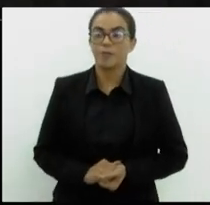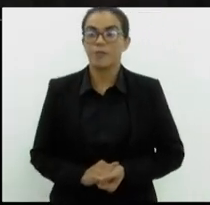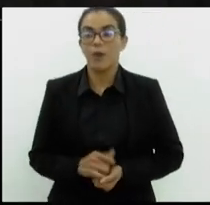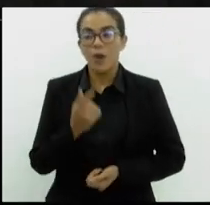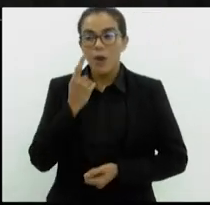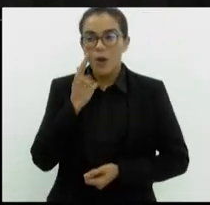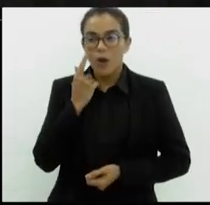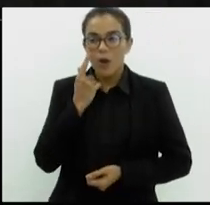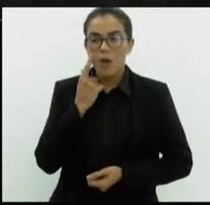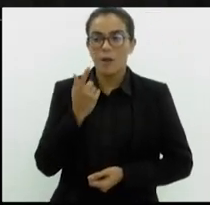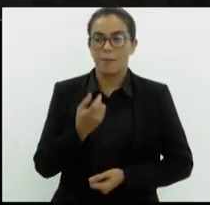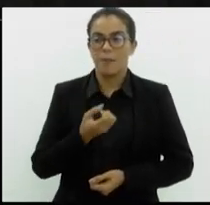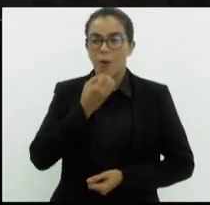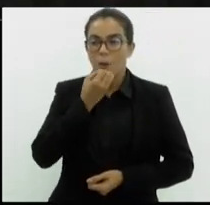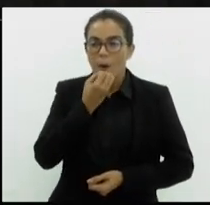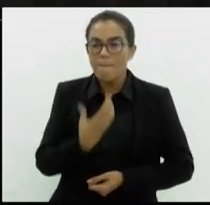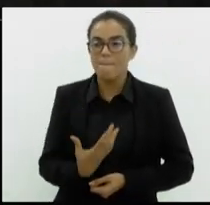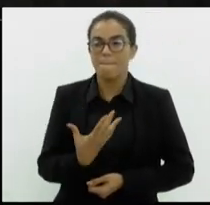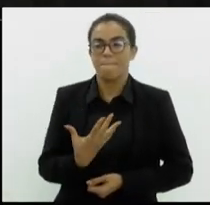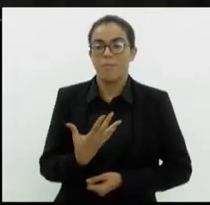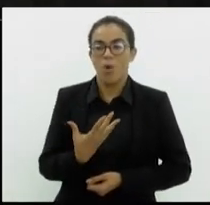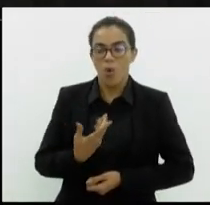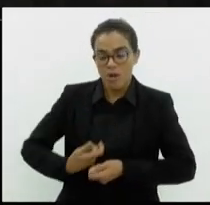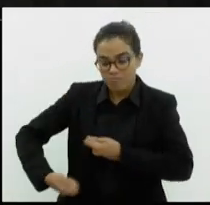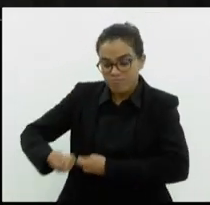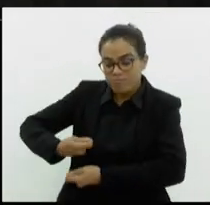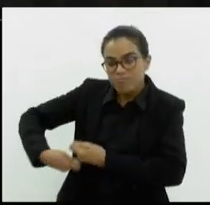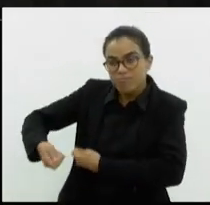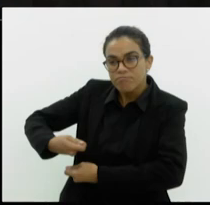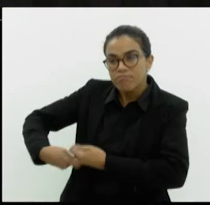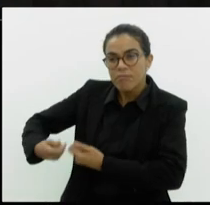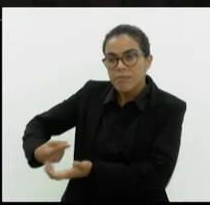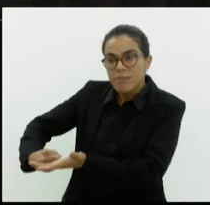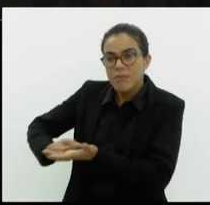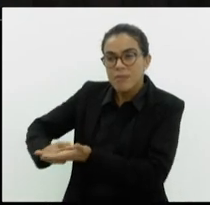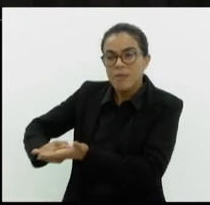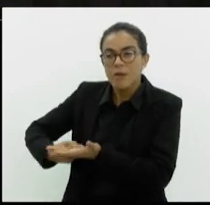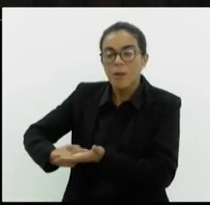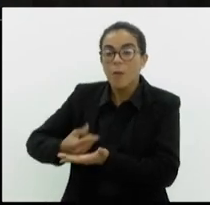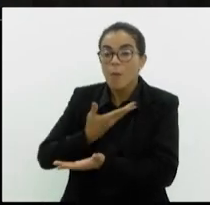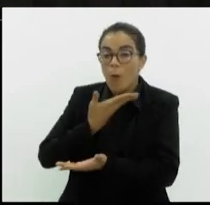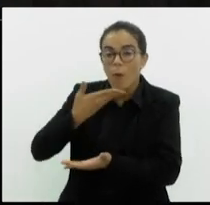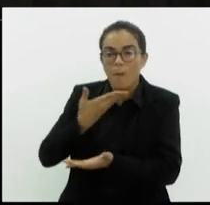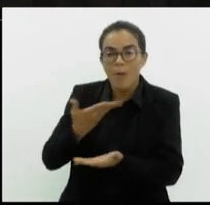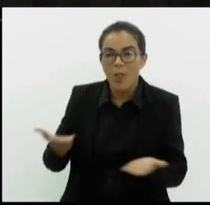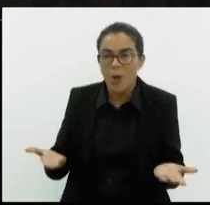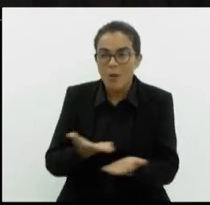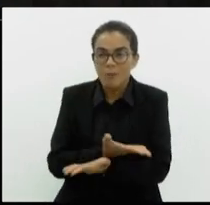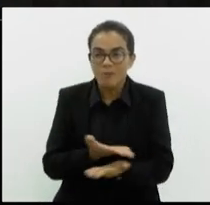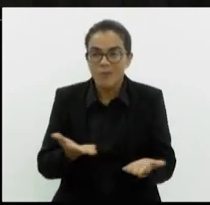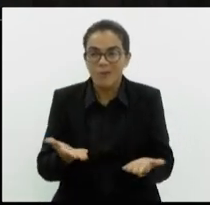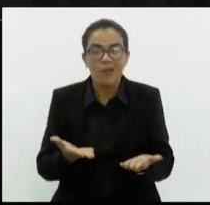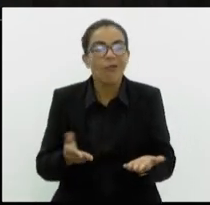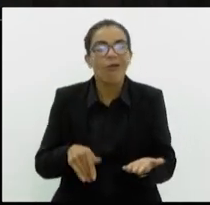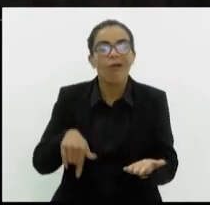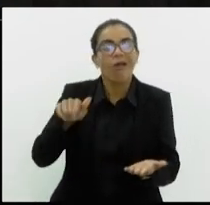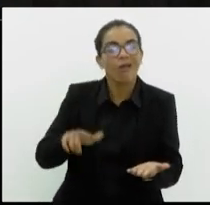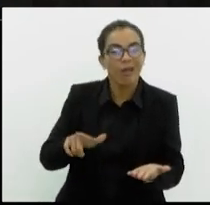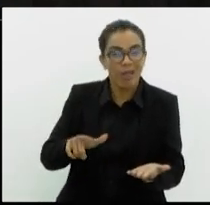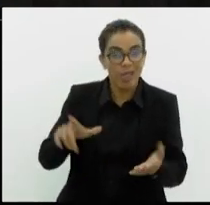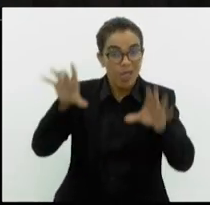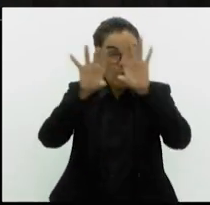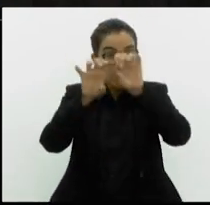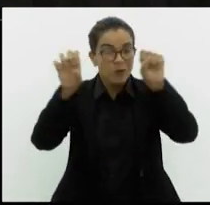Ora, para ter uma boa mesa de negociação, o melhor mediador que tem é o